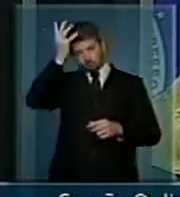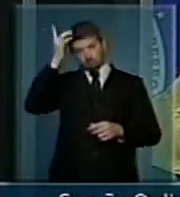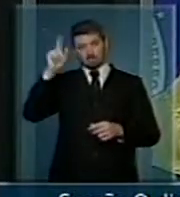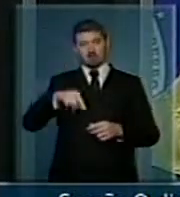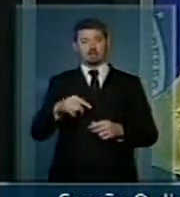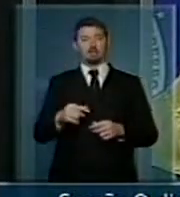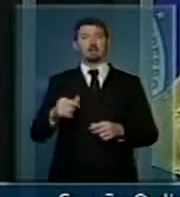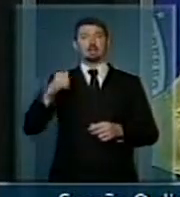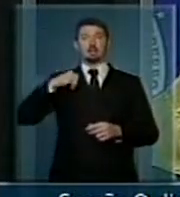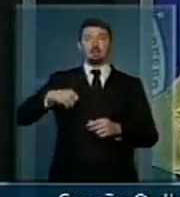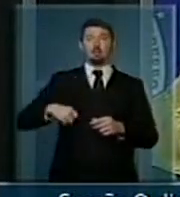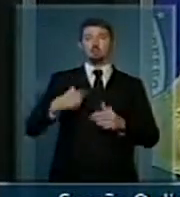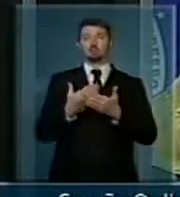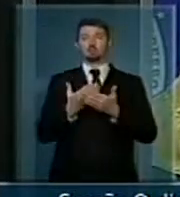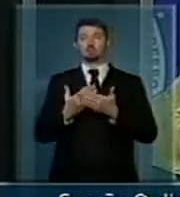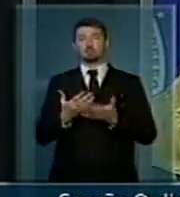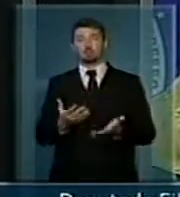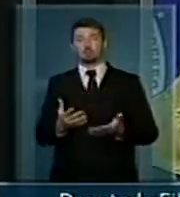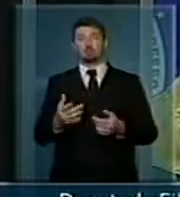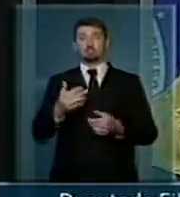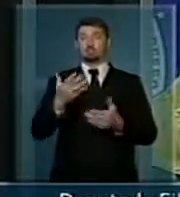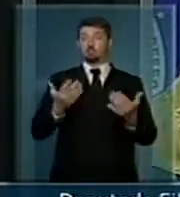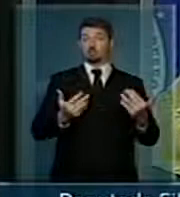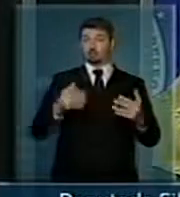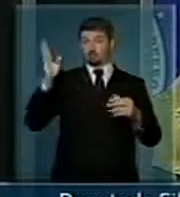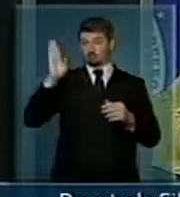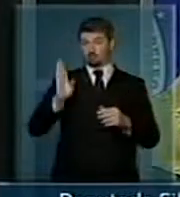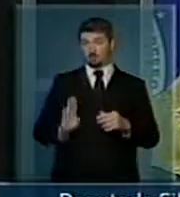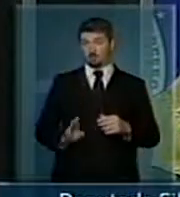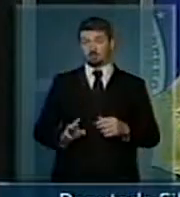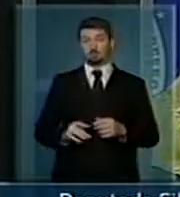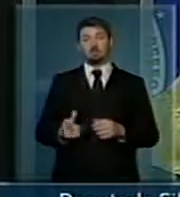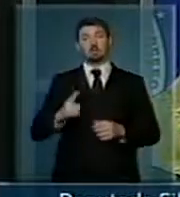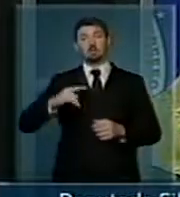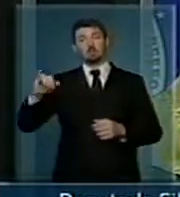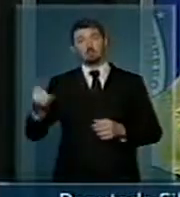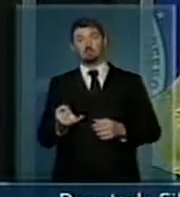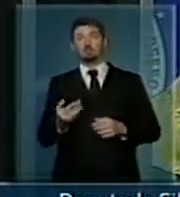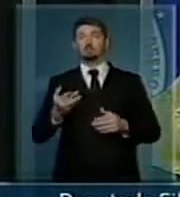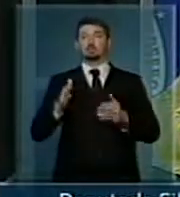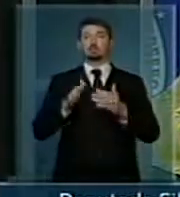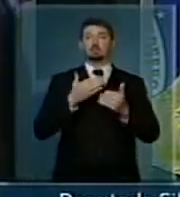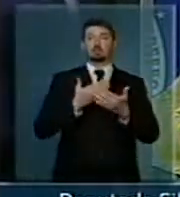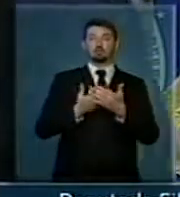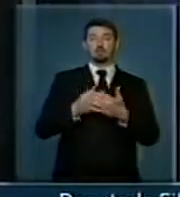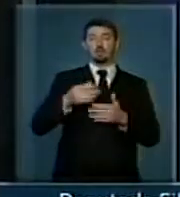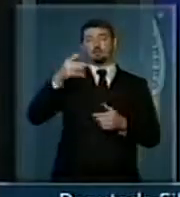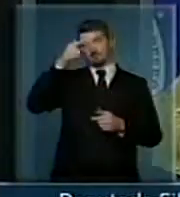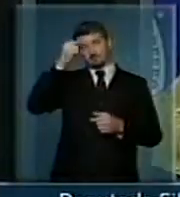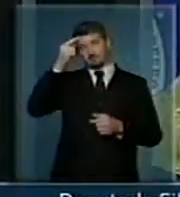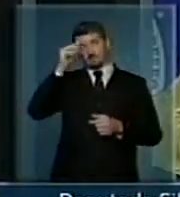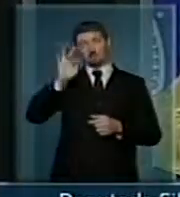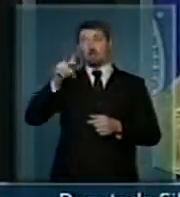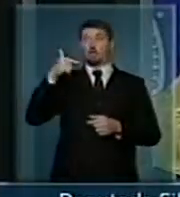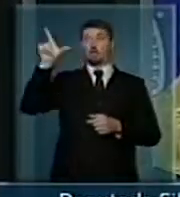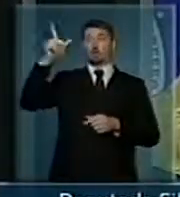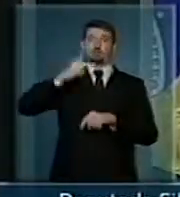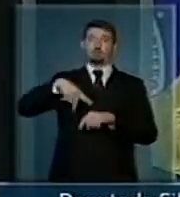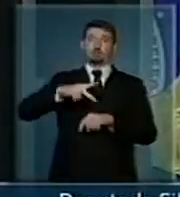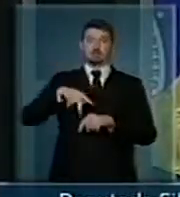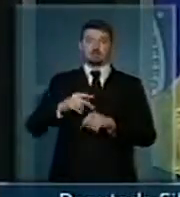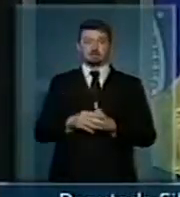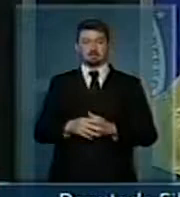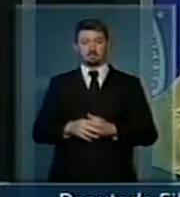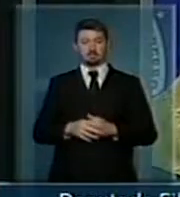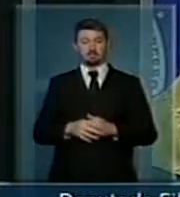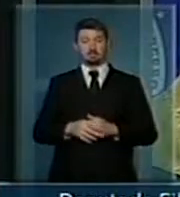das bolsas de estudos para jovens brasileiros ter a oportunidade de estudar em universidades fora do país. Como